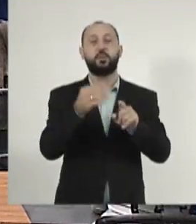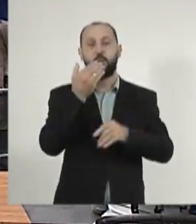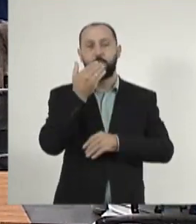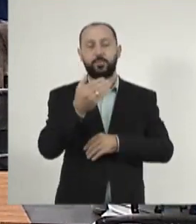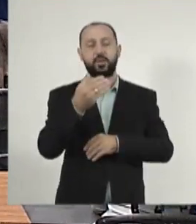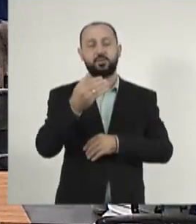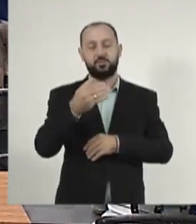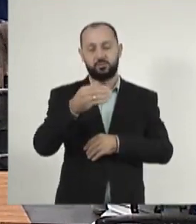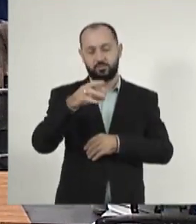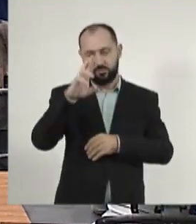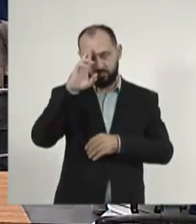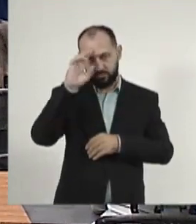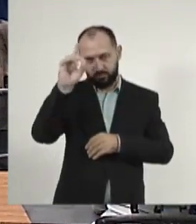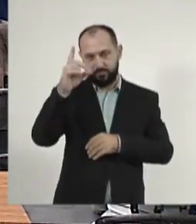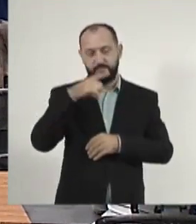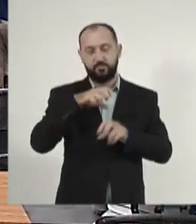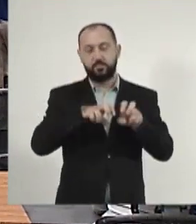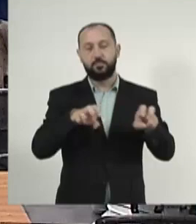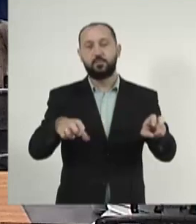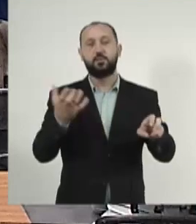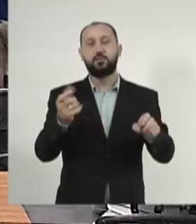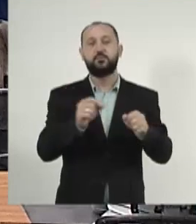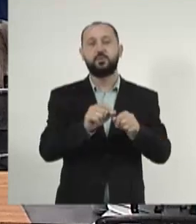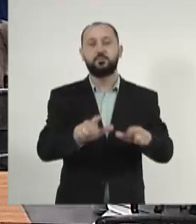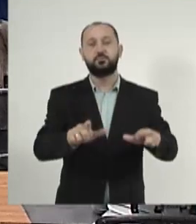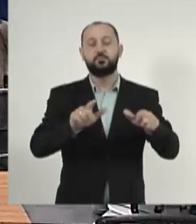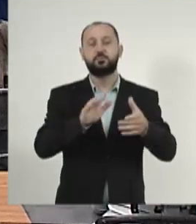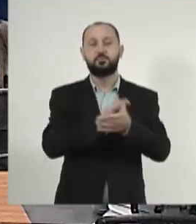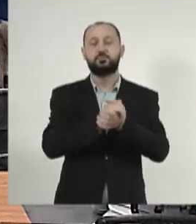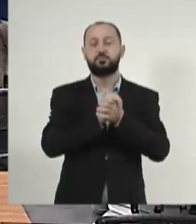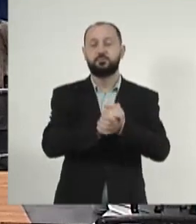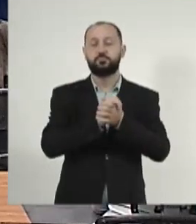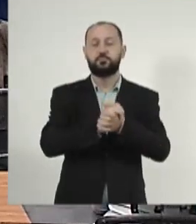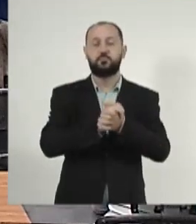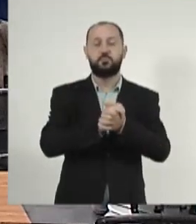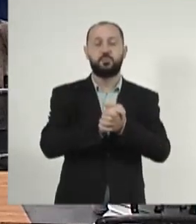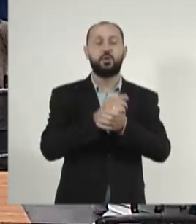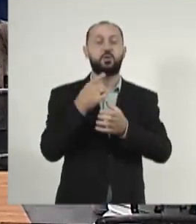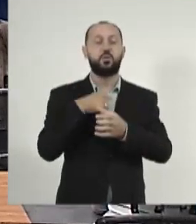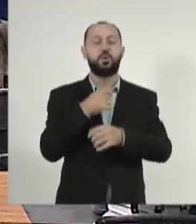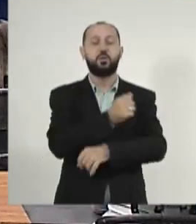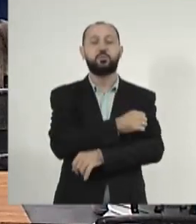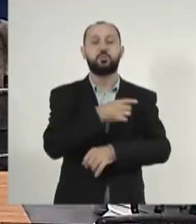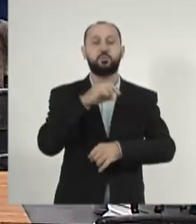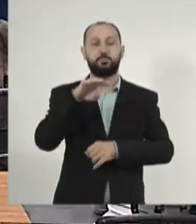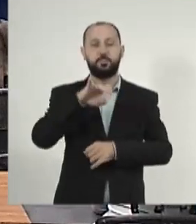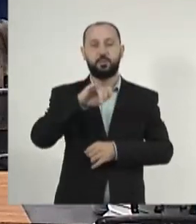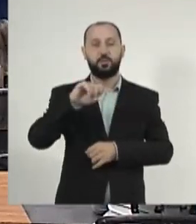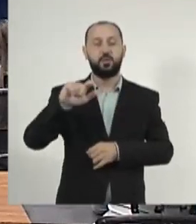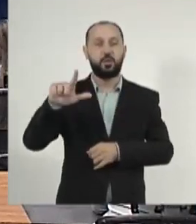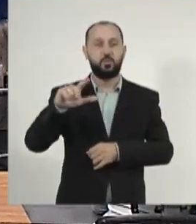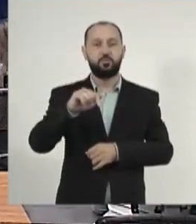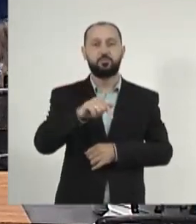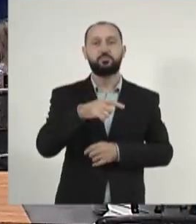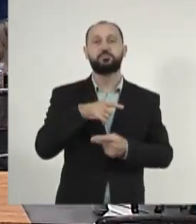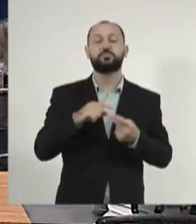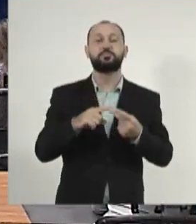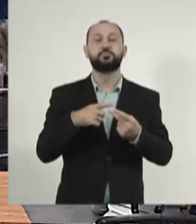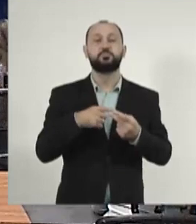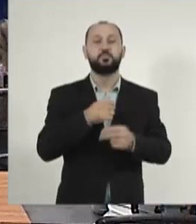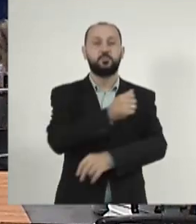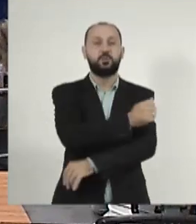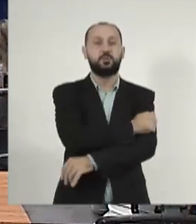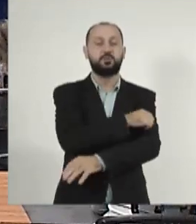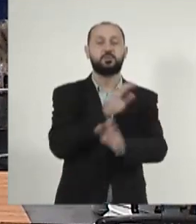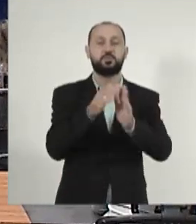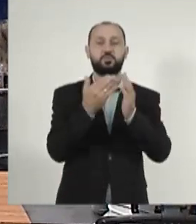mesa diretora, seja enviada moção de aplauso ao estudante Miguel Morgirotti Partslaff,